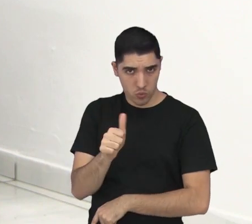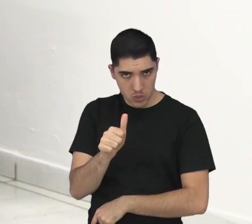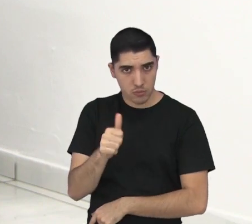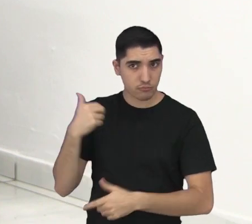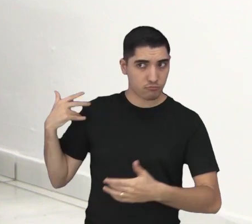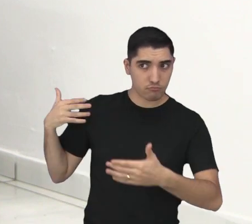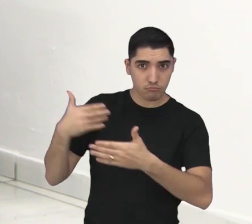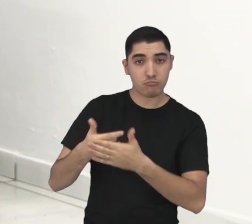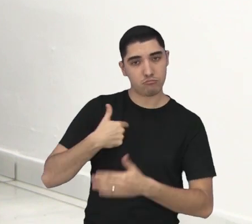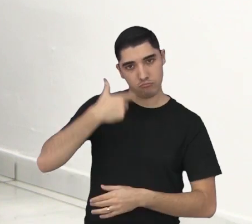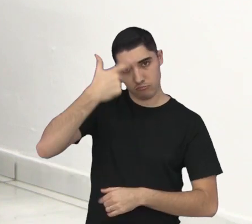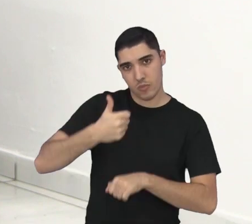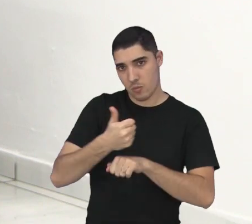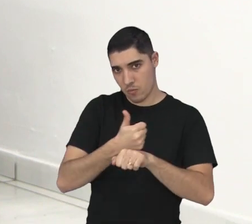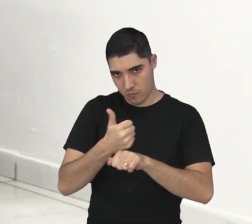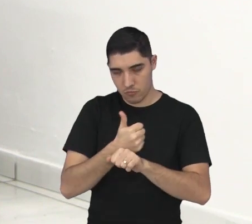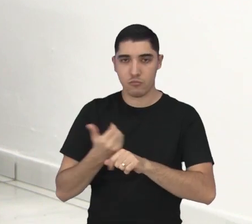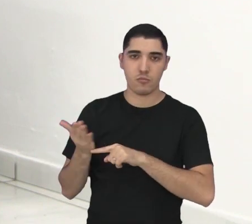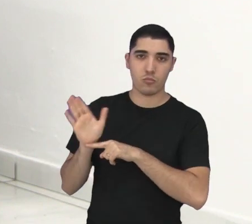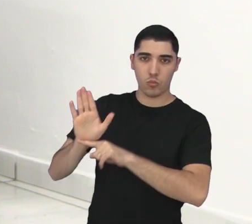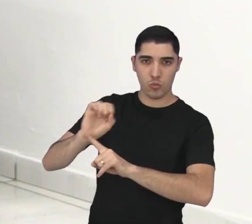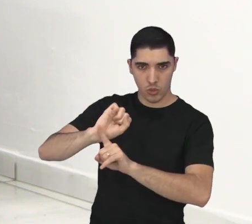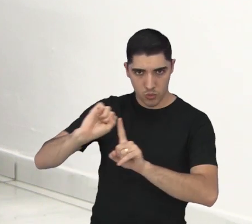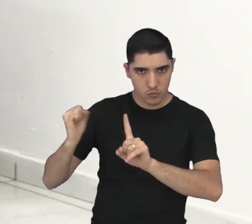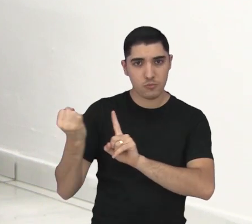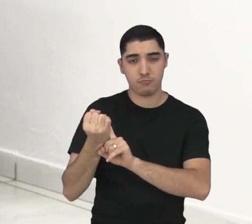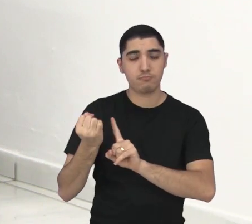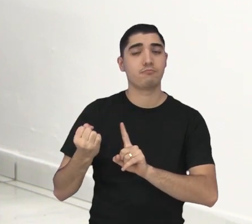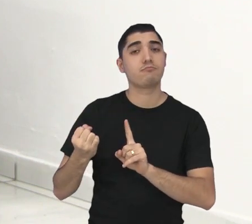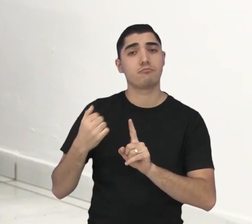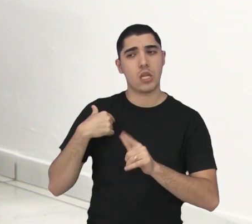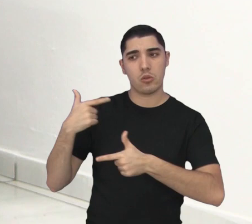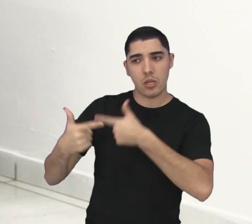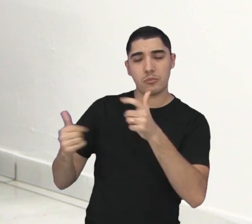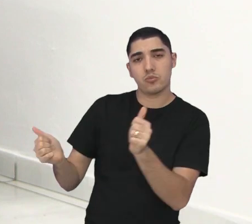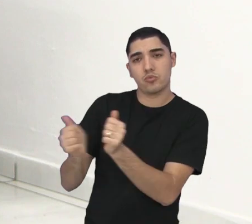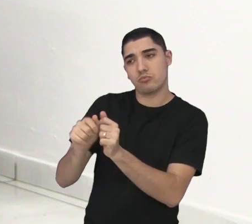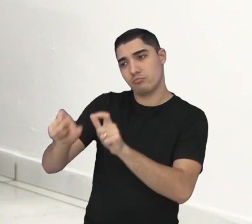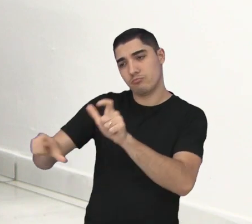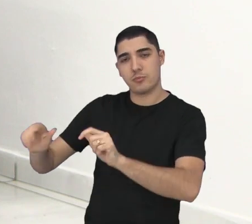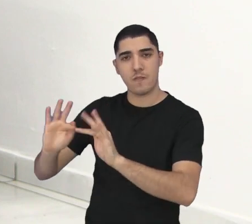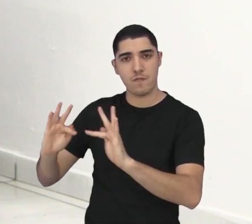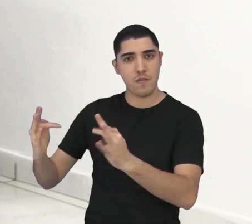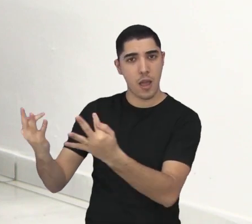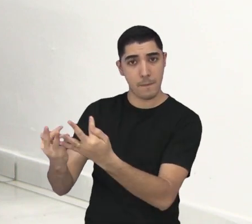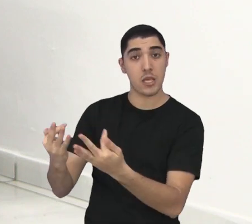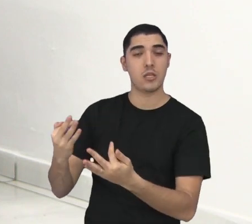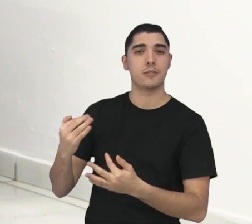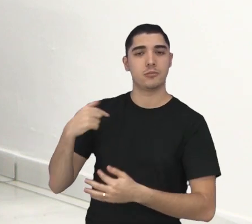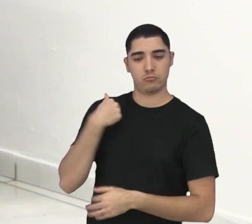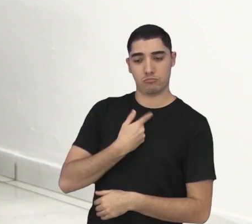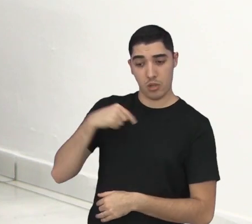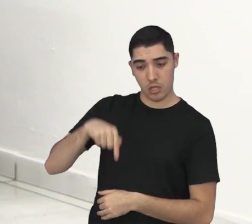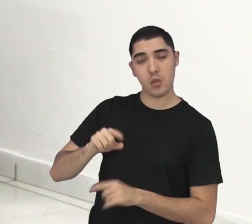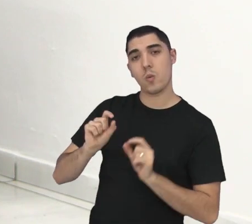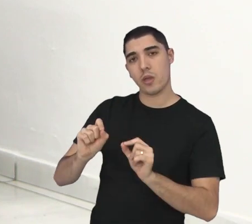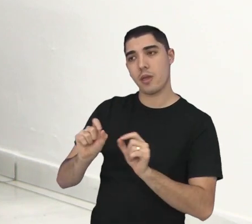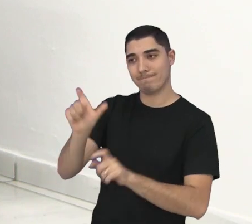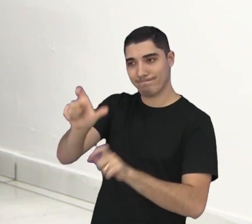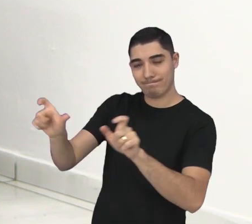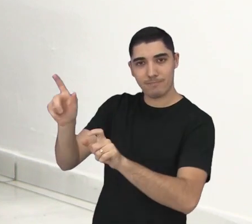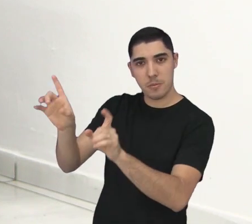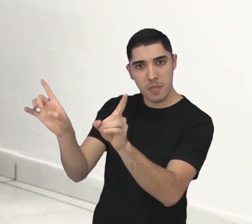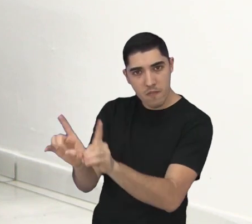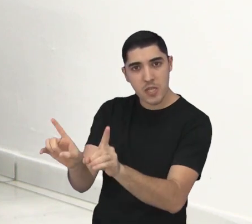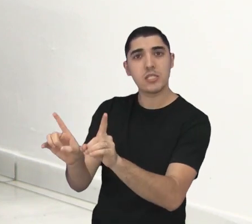2011 como assistente social. Assim, trabalho com as famílias, nós trabalhamos aqui com a